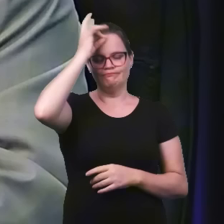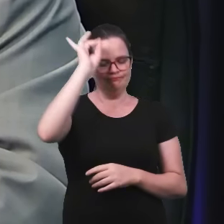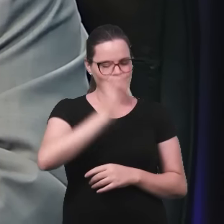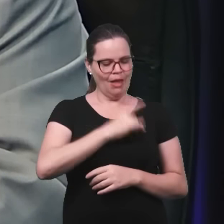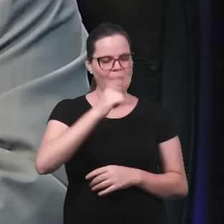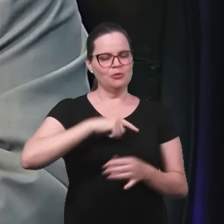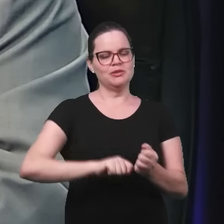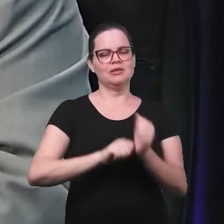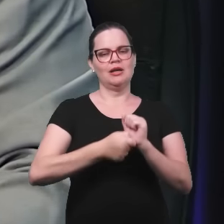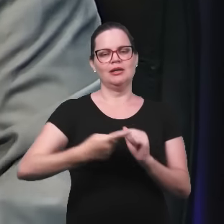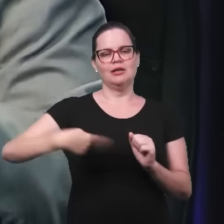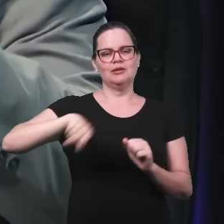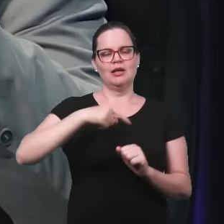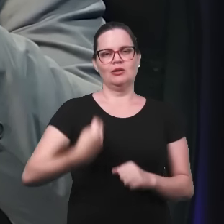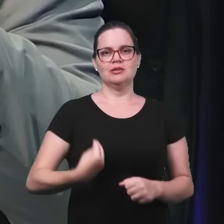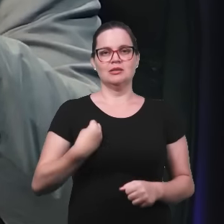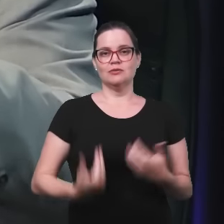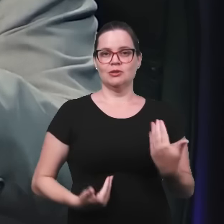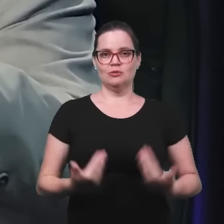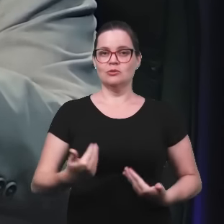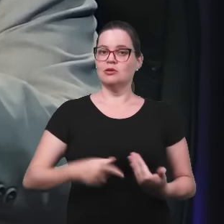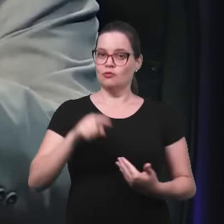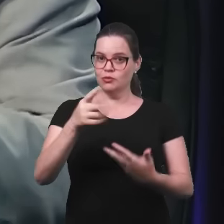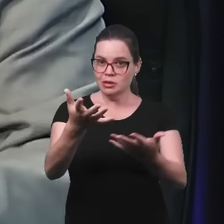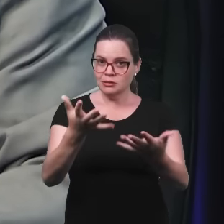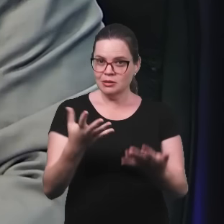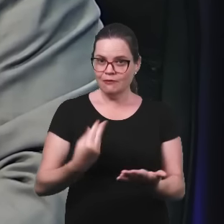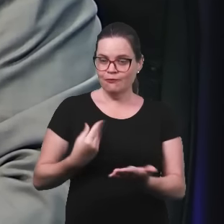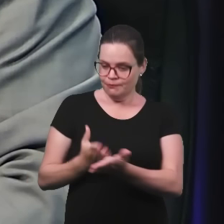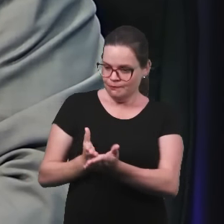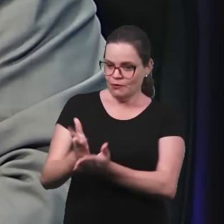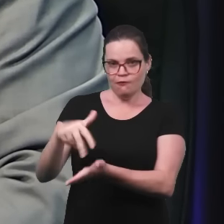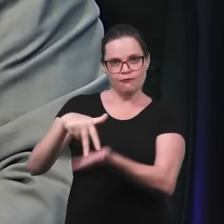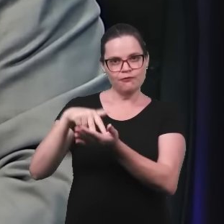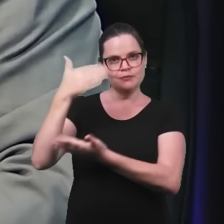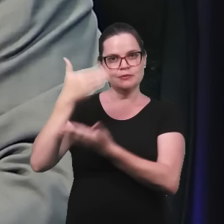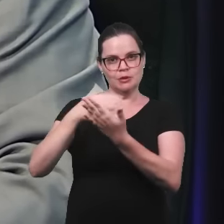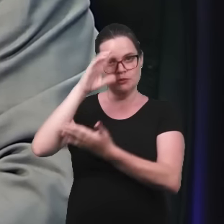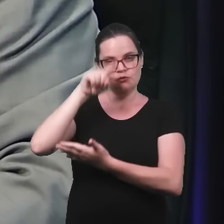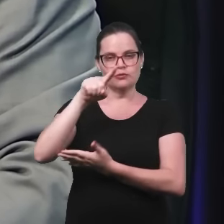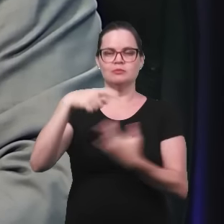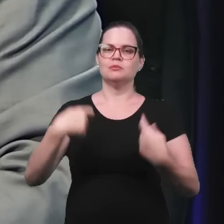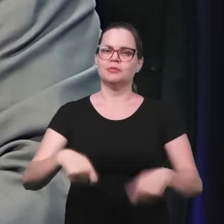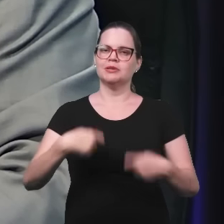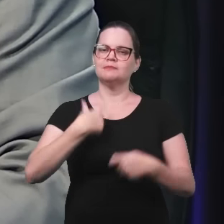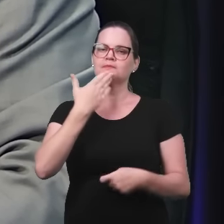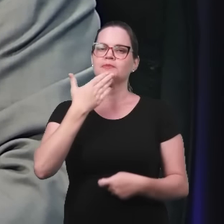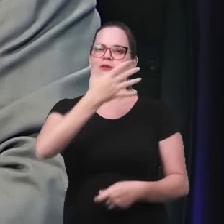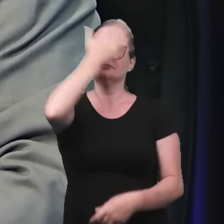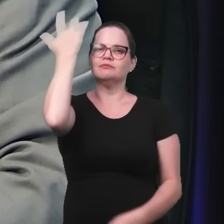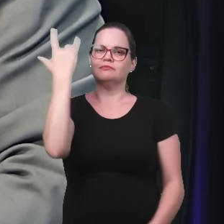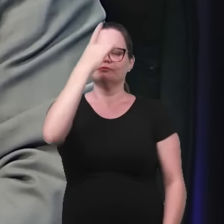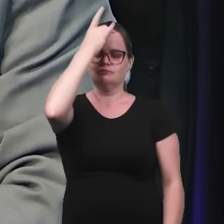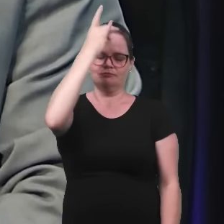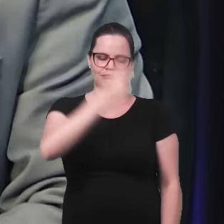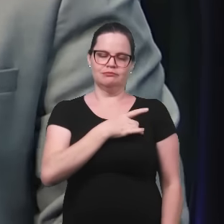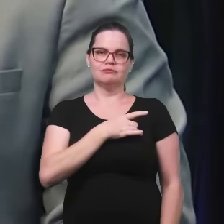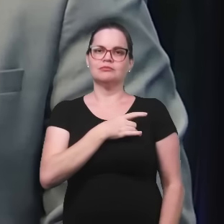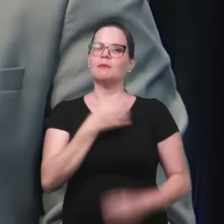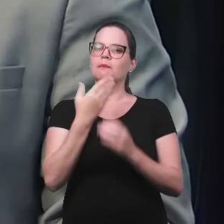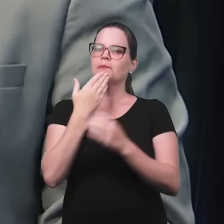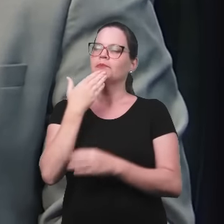ele é fundamental. Você quer ter uma caminhada firme na presença de Deus? Então, busque de Deus o batismo